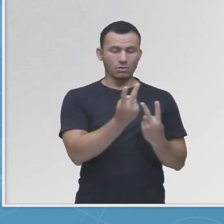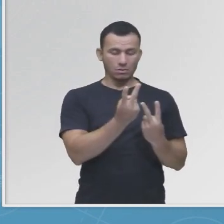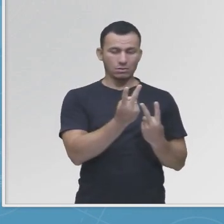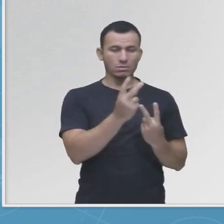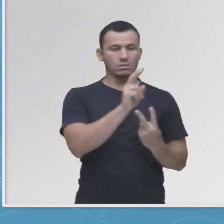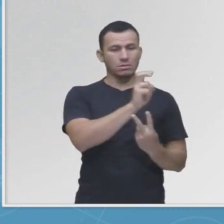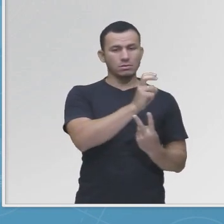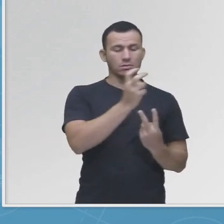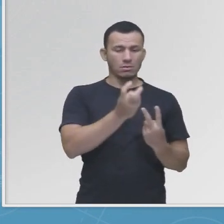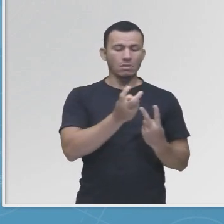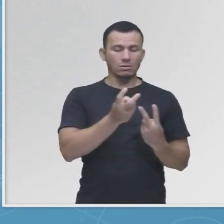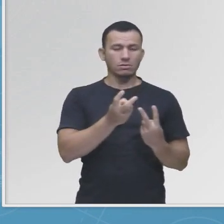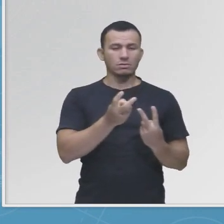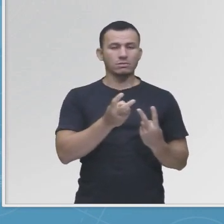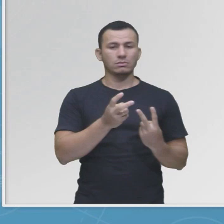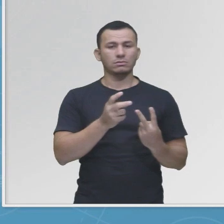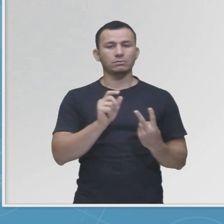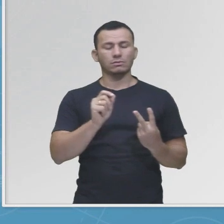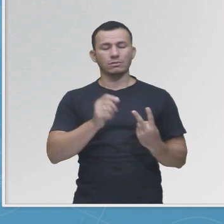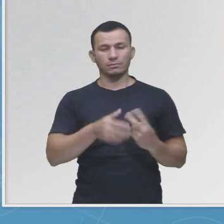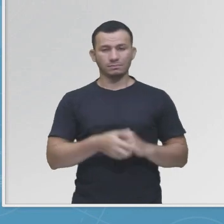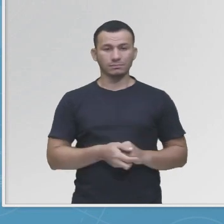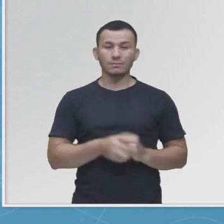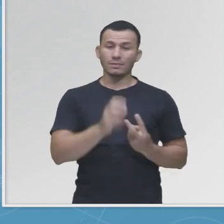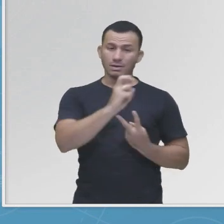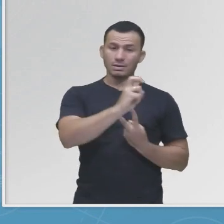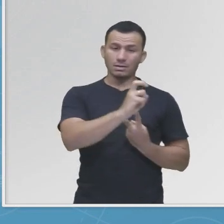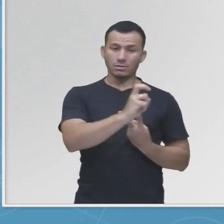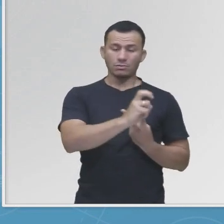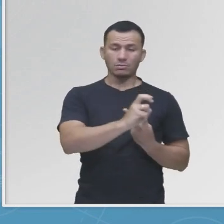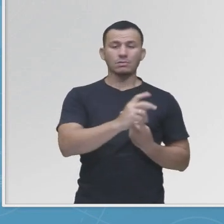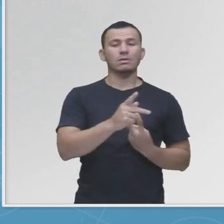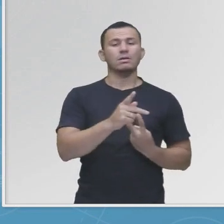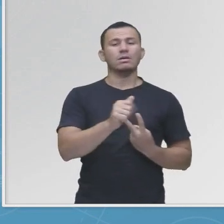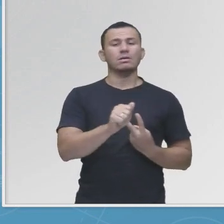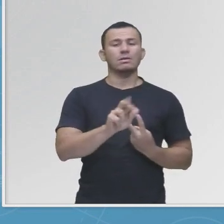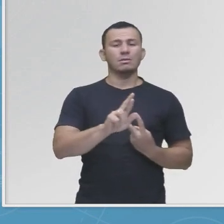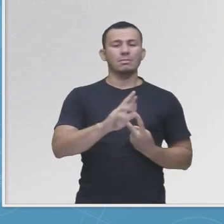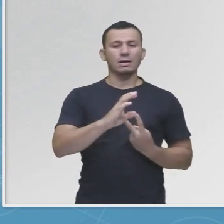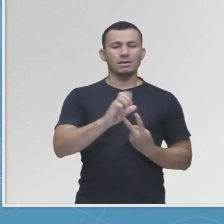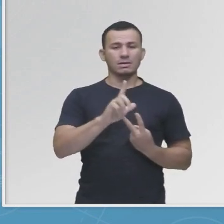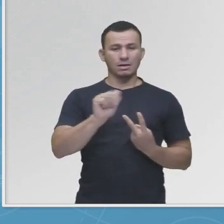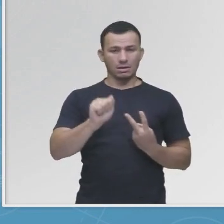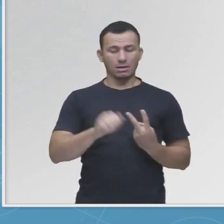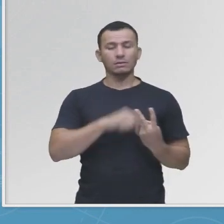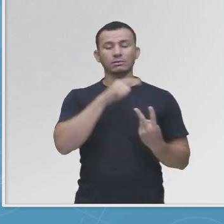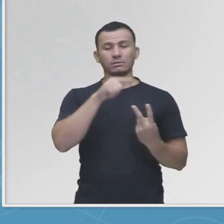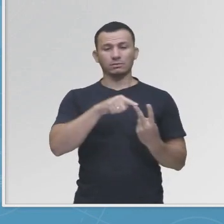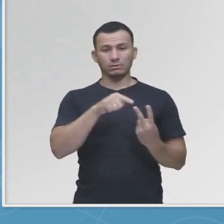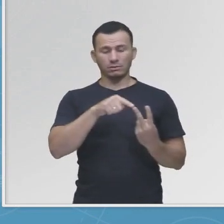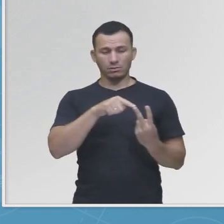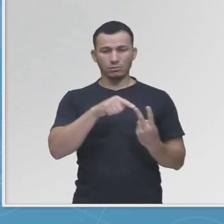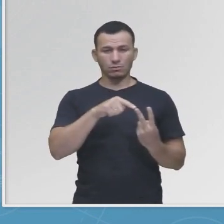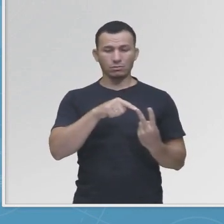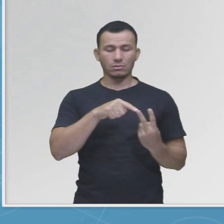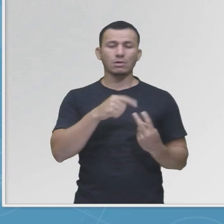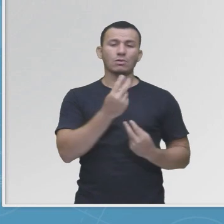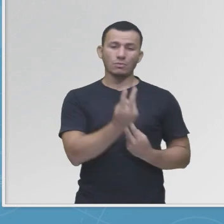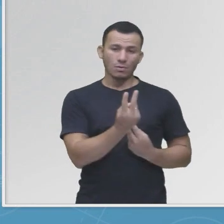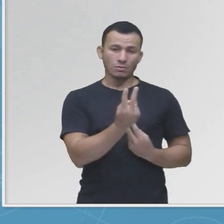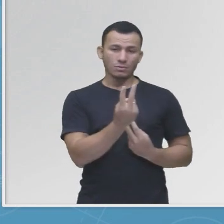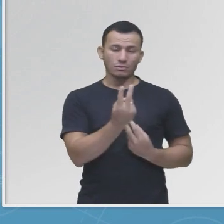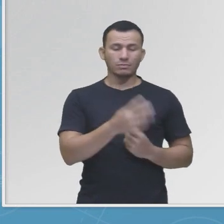aqui do exemplo do Pedrinho, é 5. A segunda parcela é